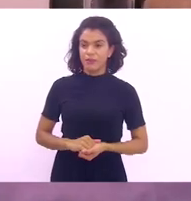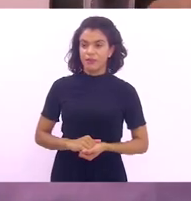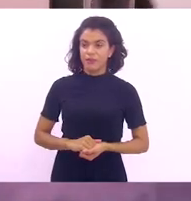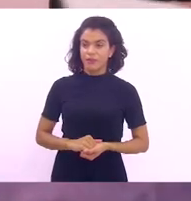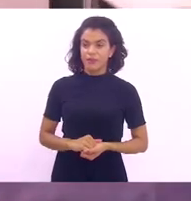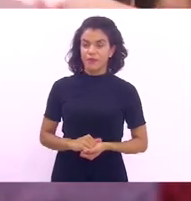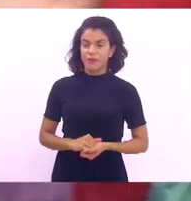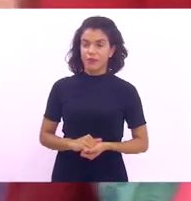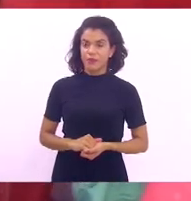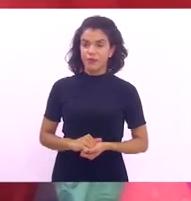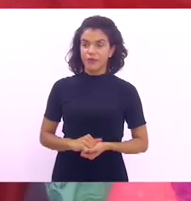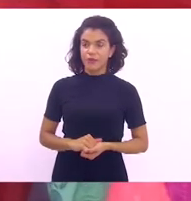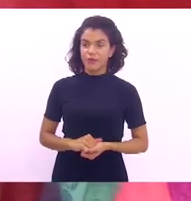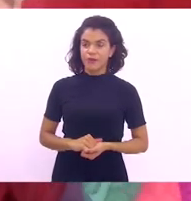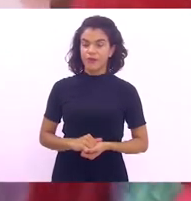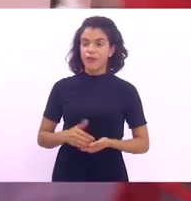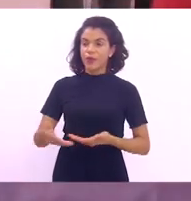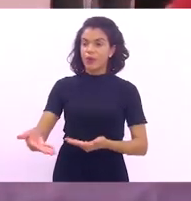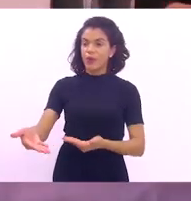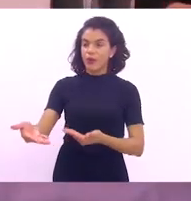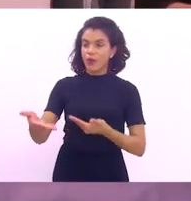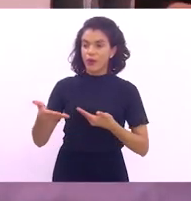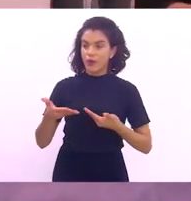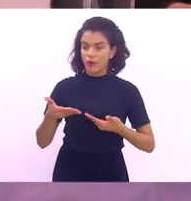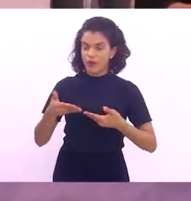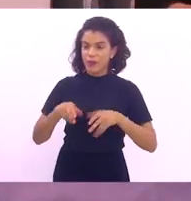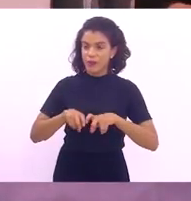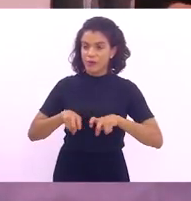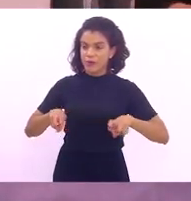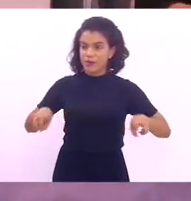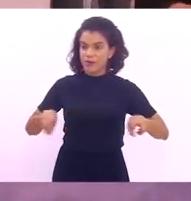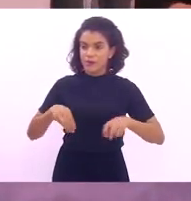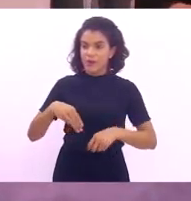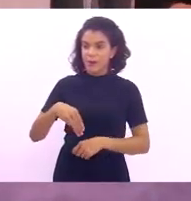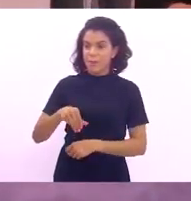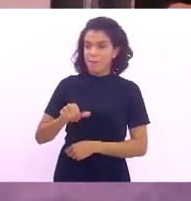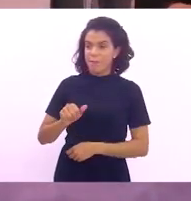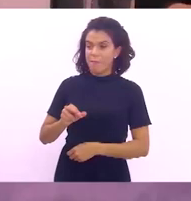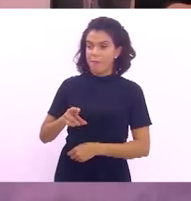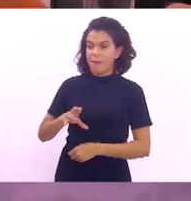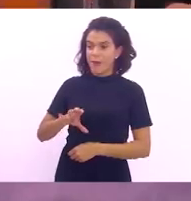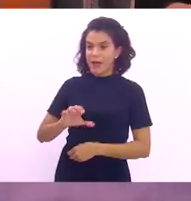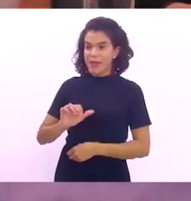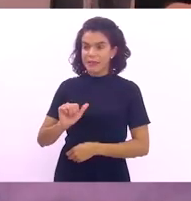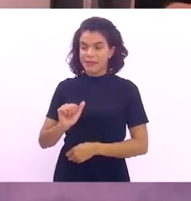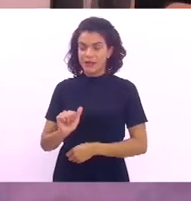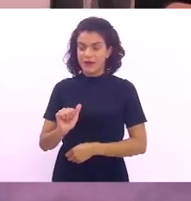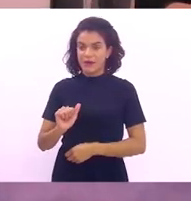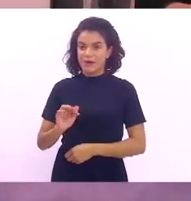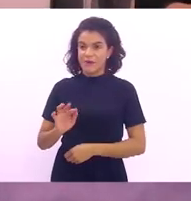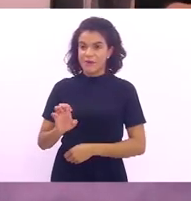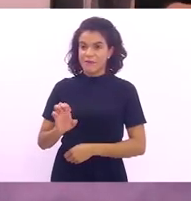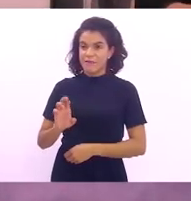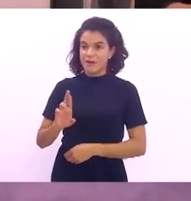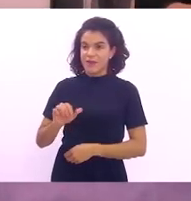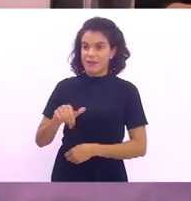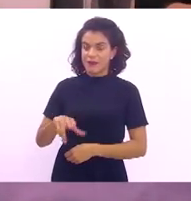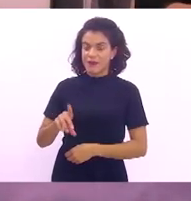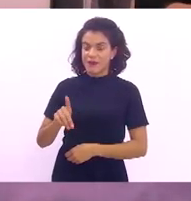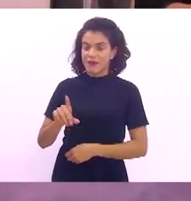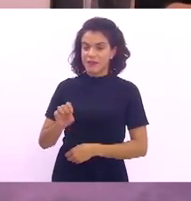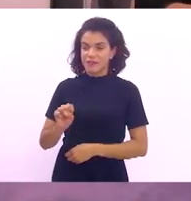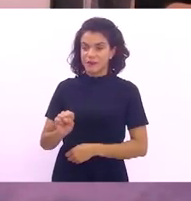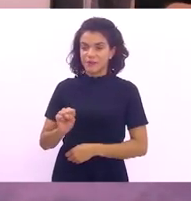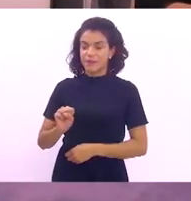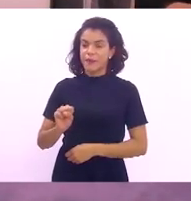ainda não né convido a senhora Márcia Fernandes do núcleo especial de defesa